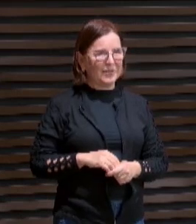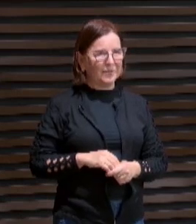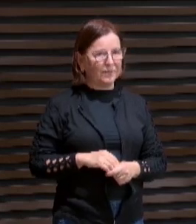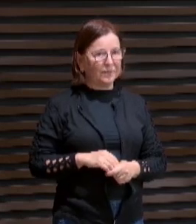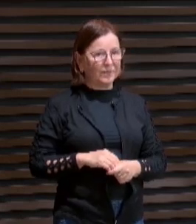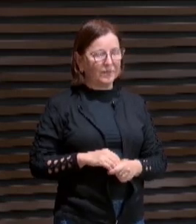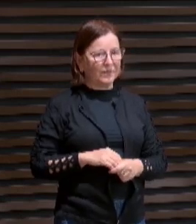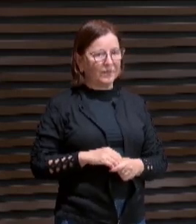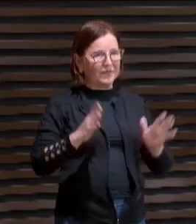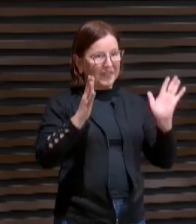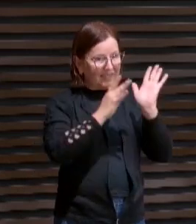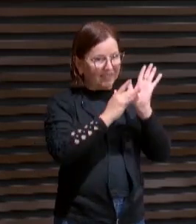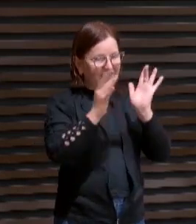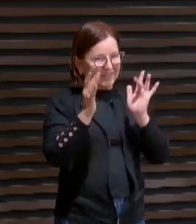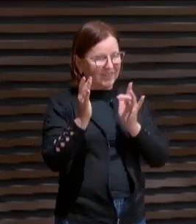Jesus era